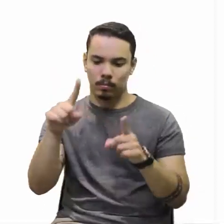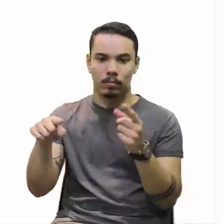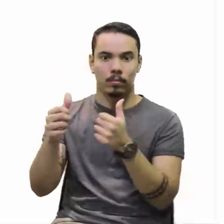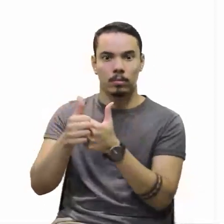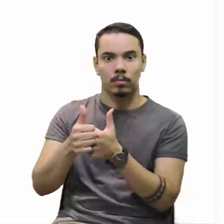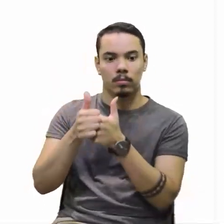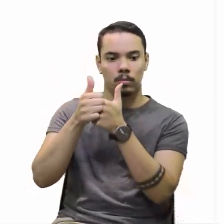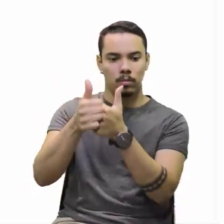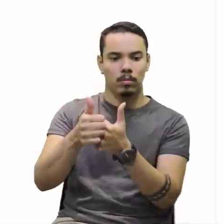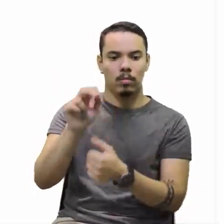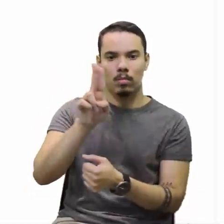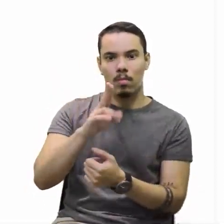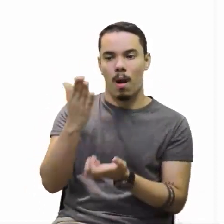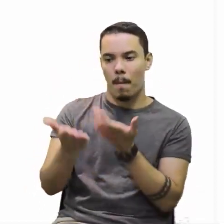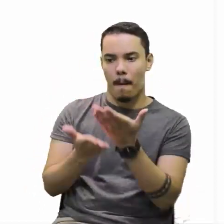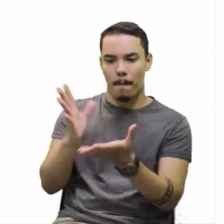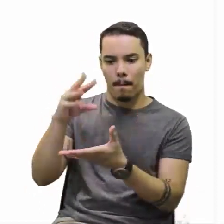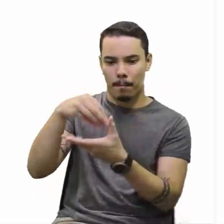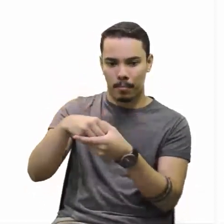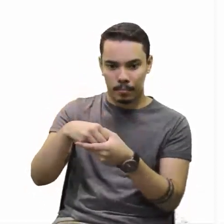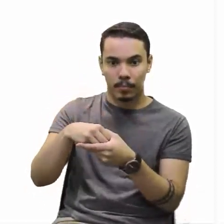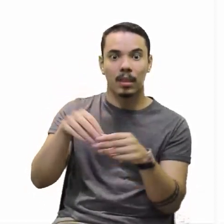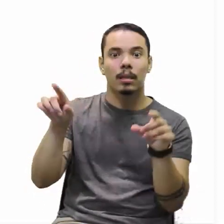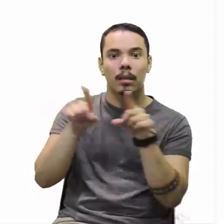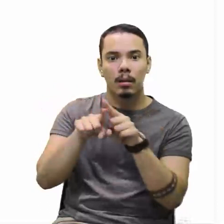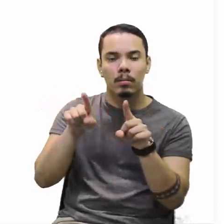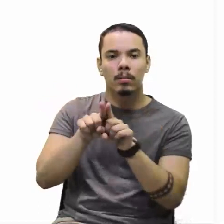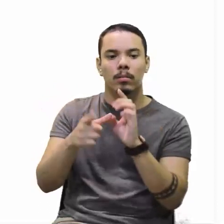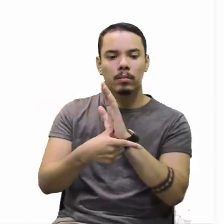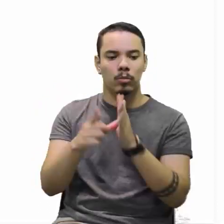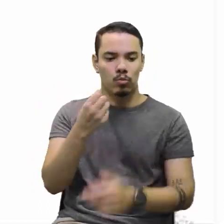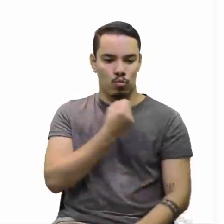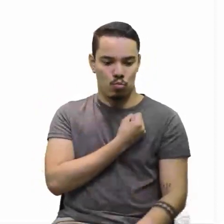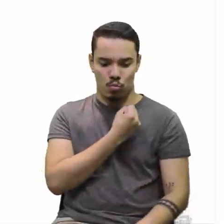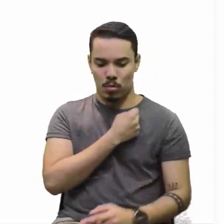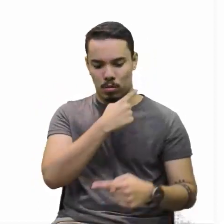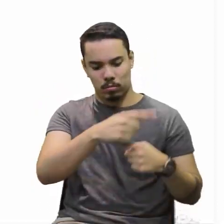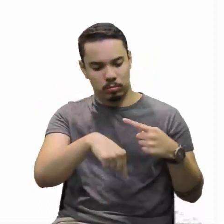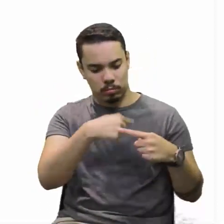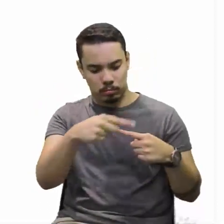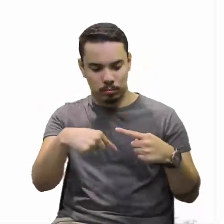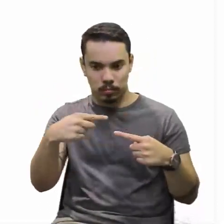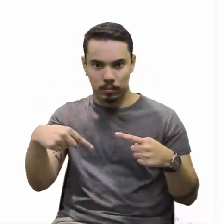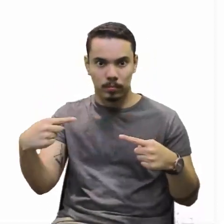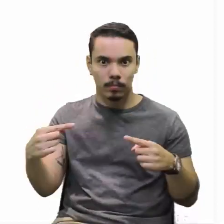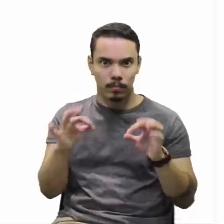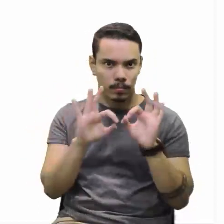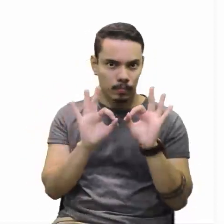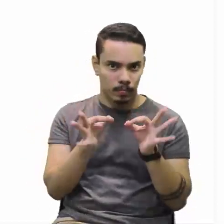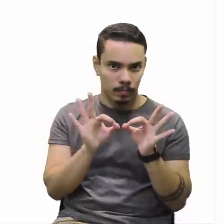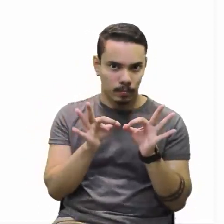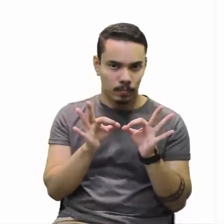com a aplicação do indutor, assim como também o número de espiras, né, que nós temos ali, certo?